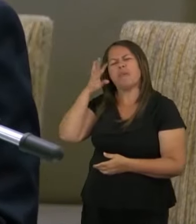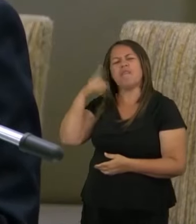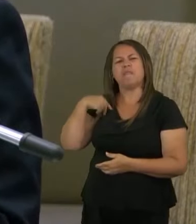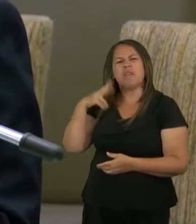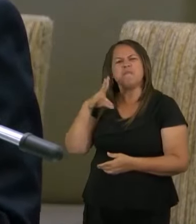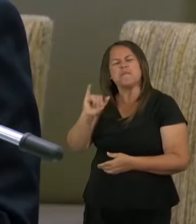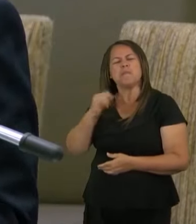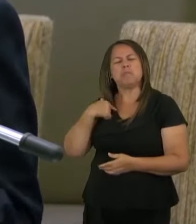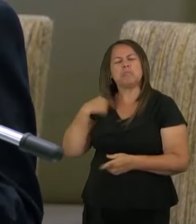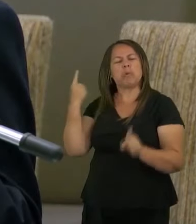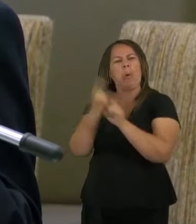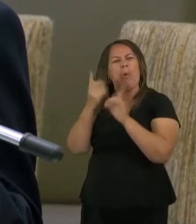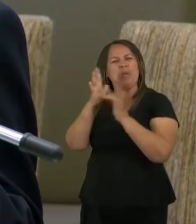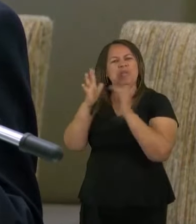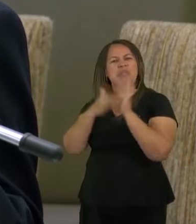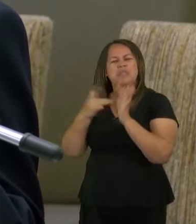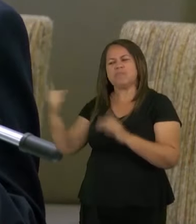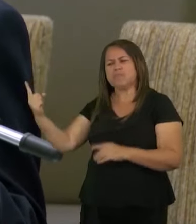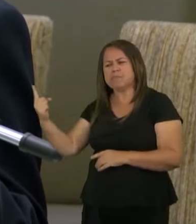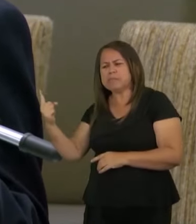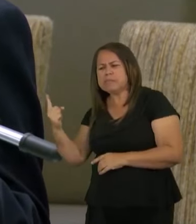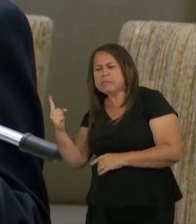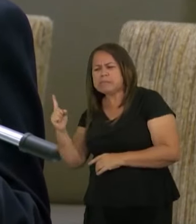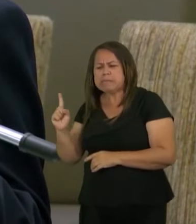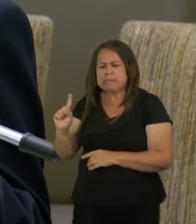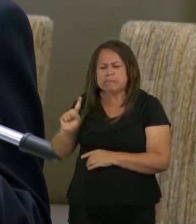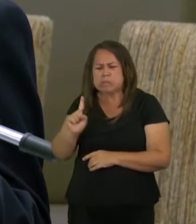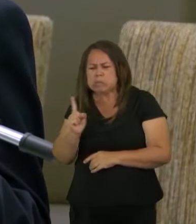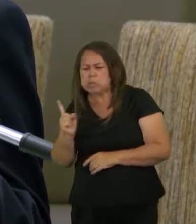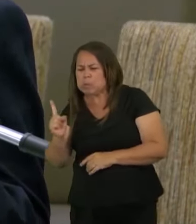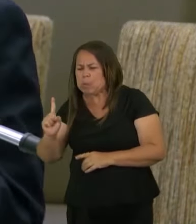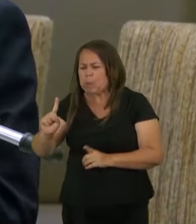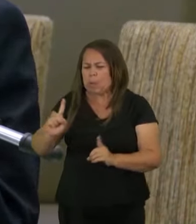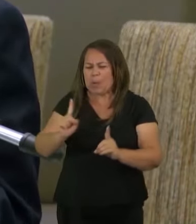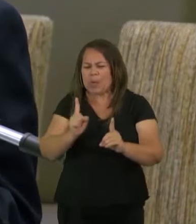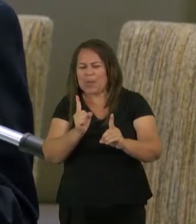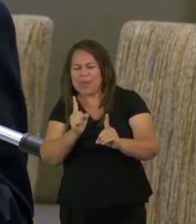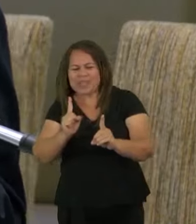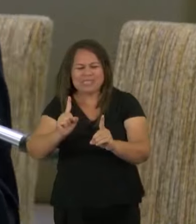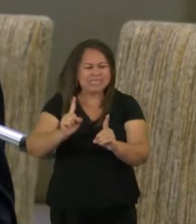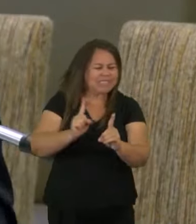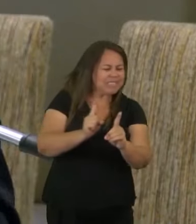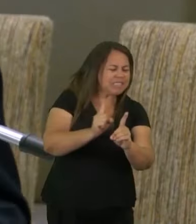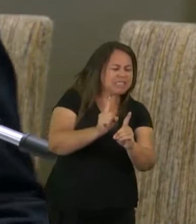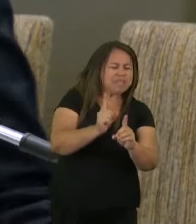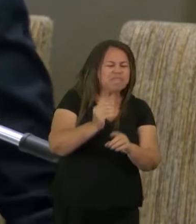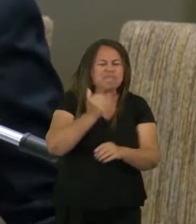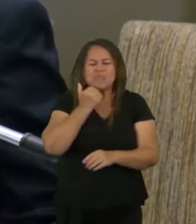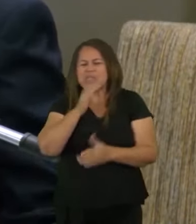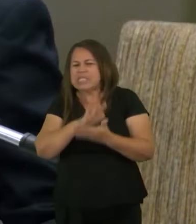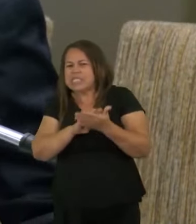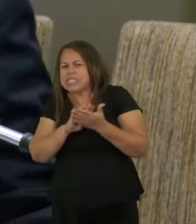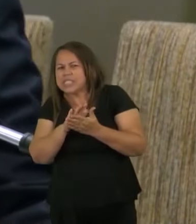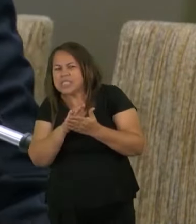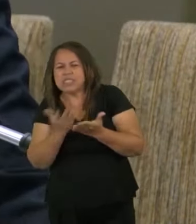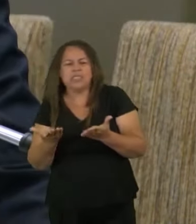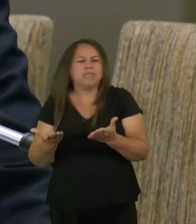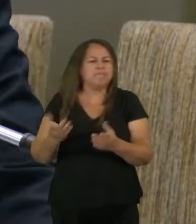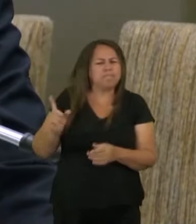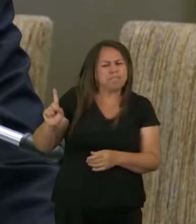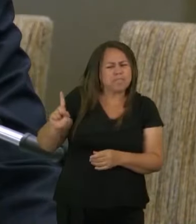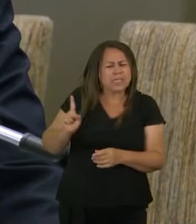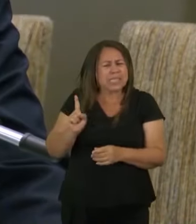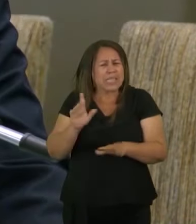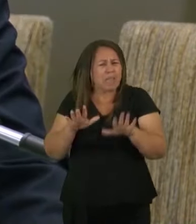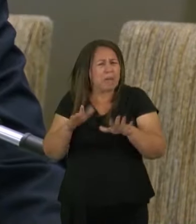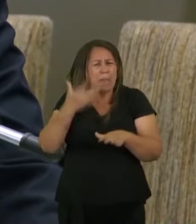Jesus, sem chamar atenção, sem precisar de muita coisa. Ela vai por trás, talvez